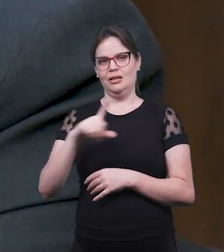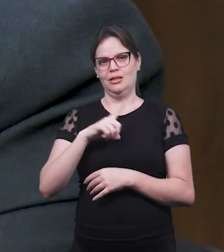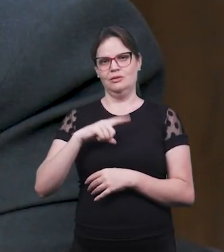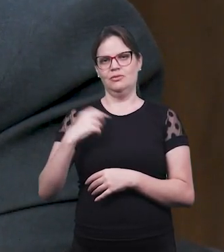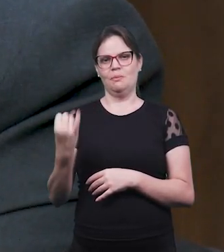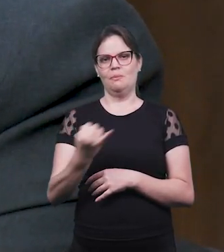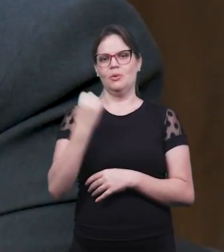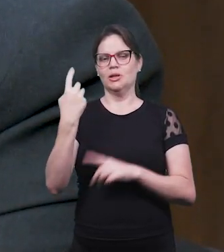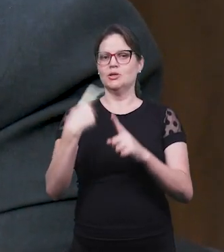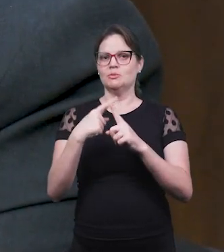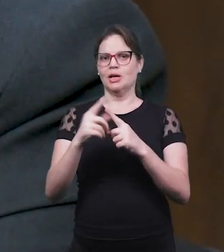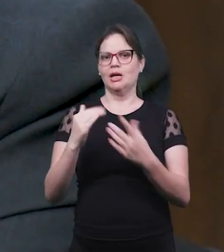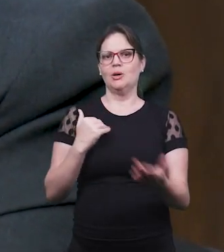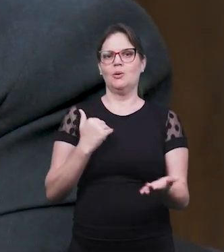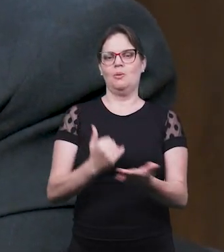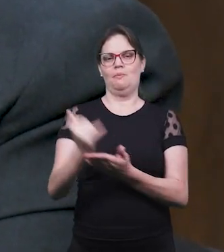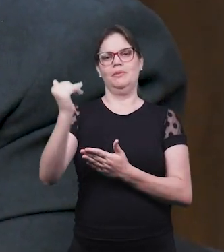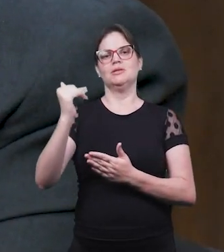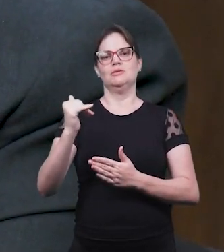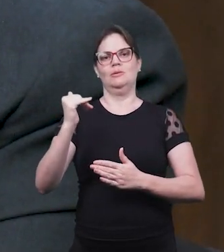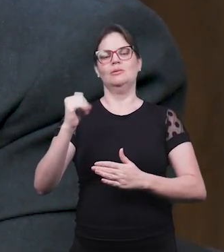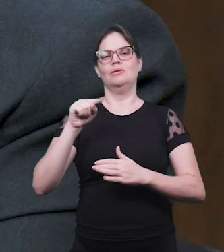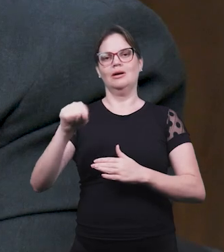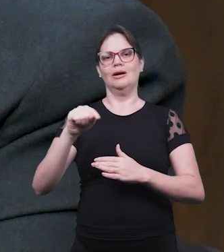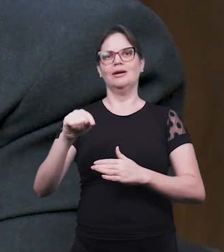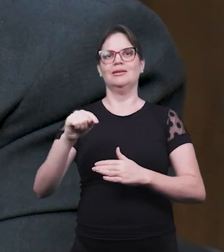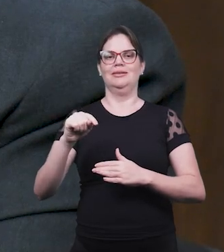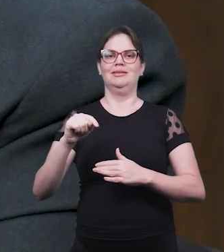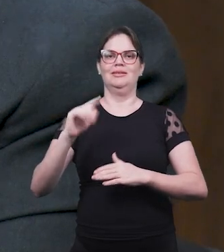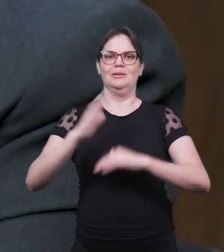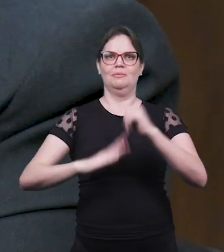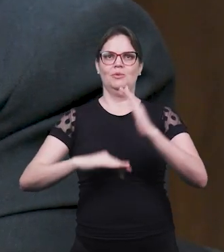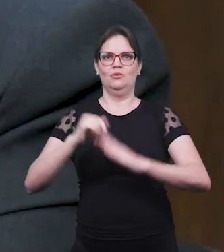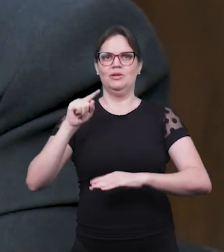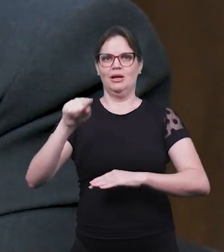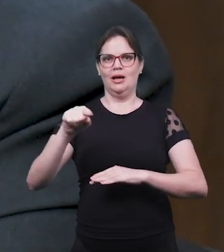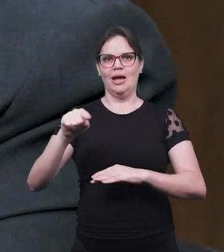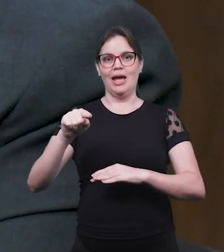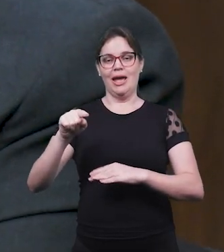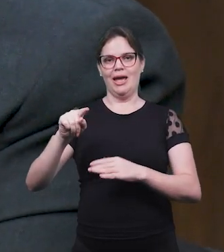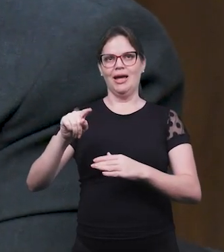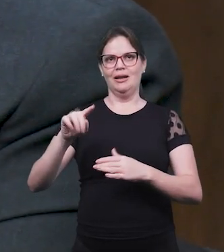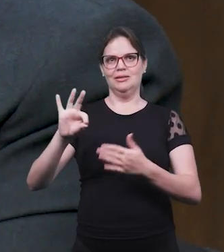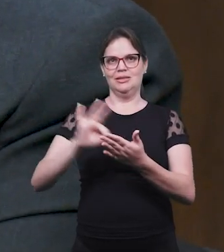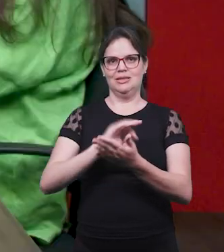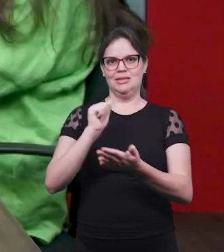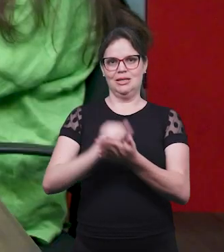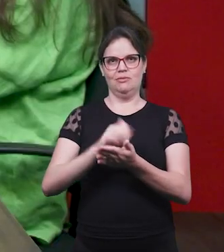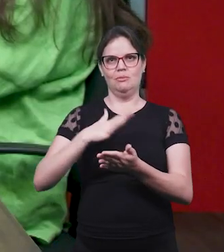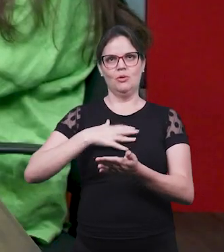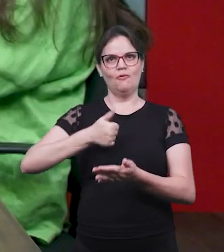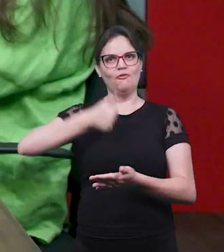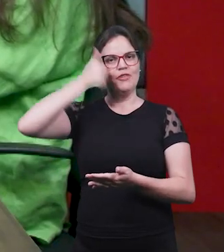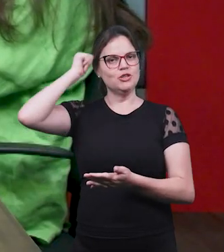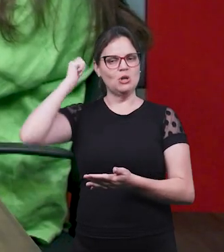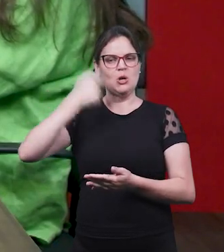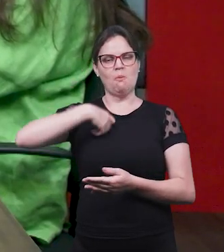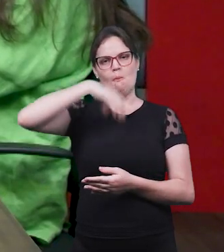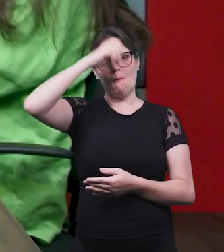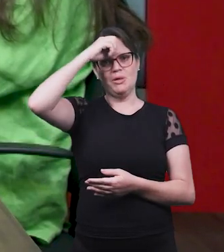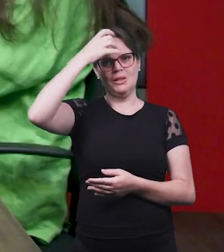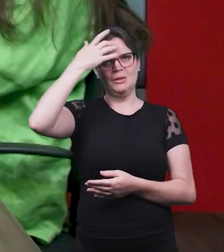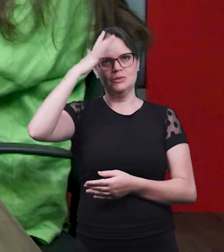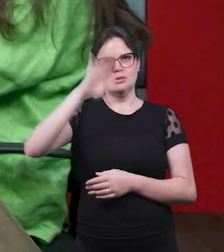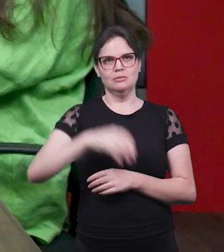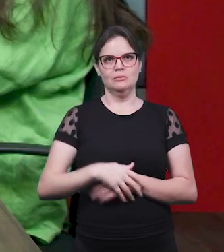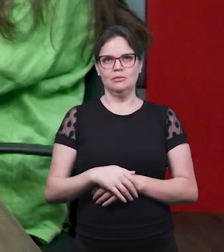entrar nessa profissão. Ela me inscreveu para o vestibular sem eu saber. É mesmo? Foi. No